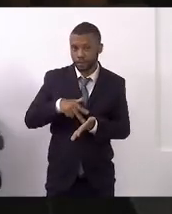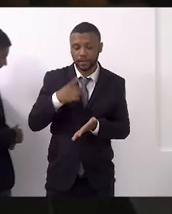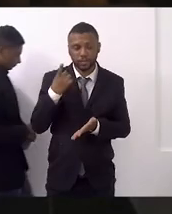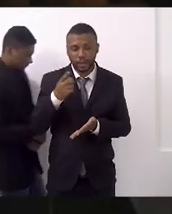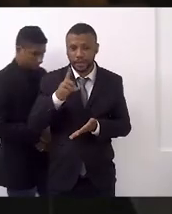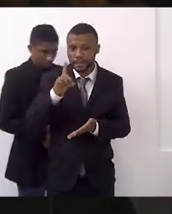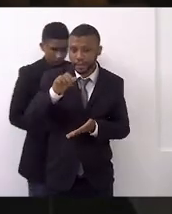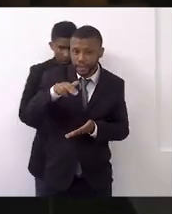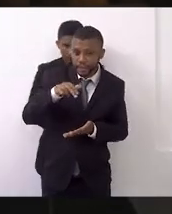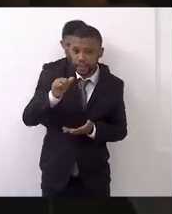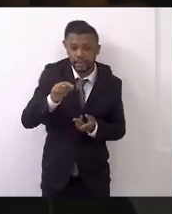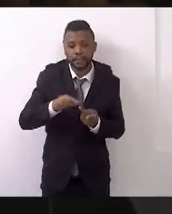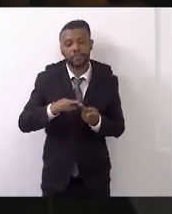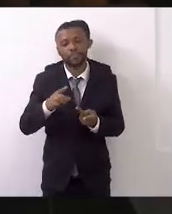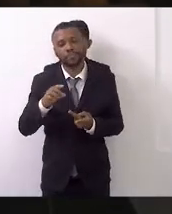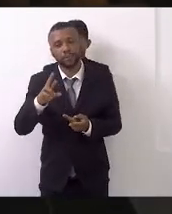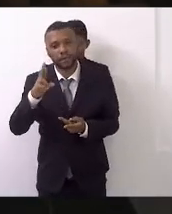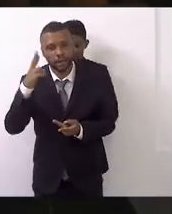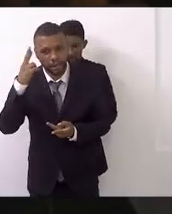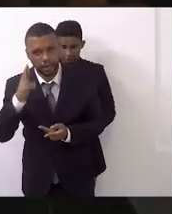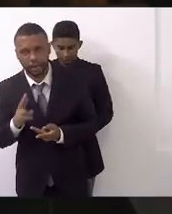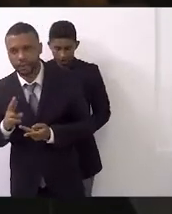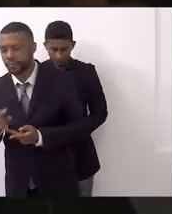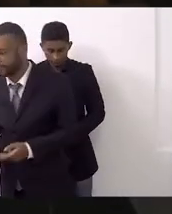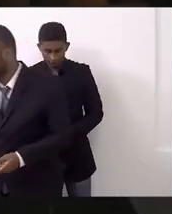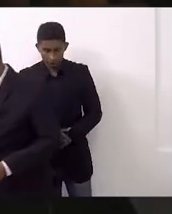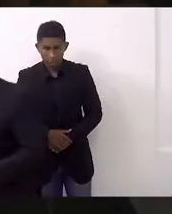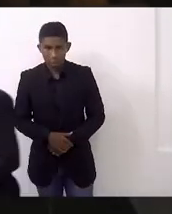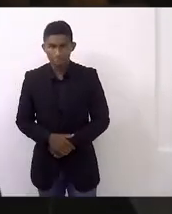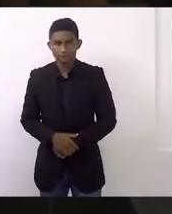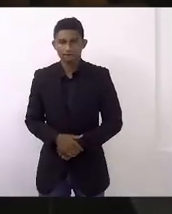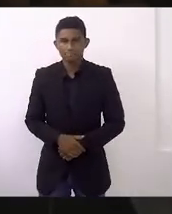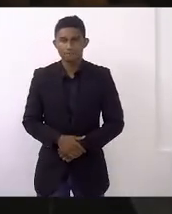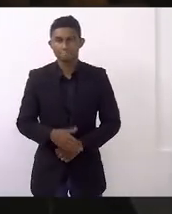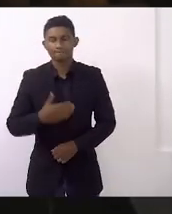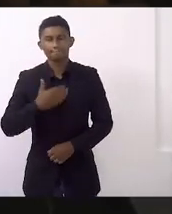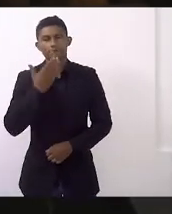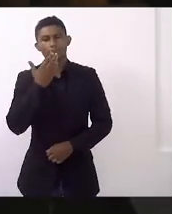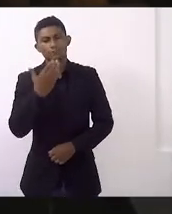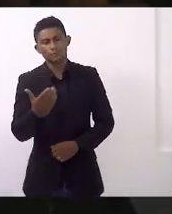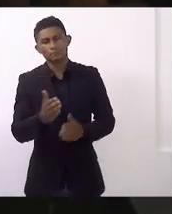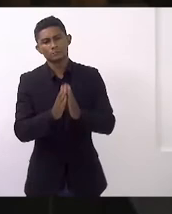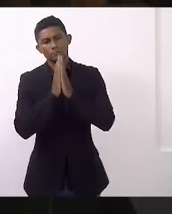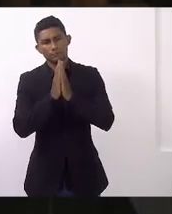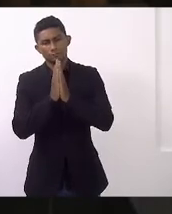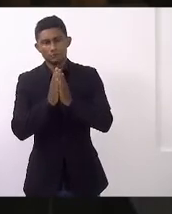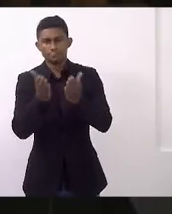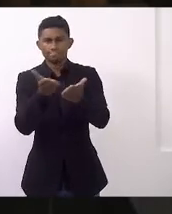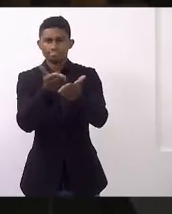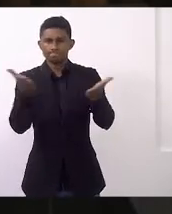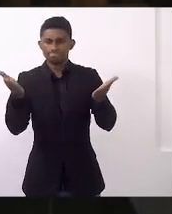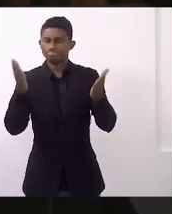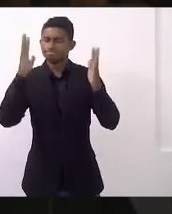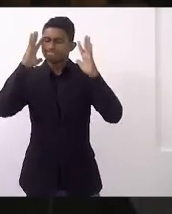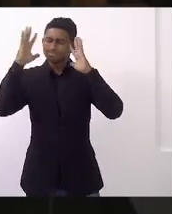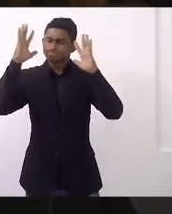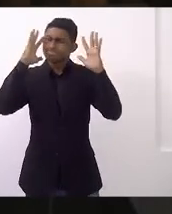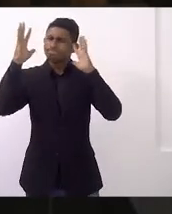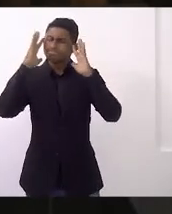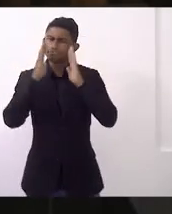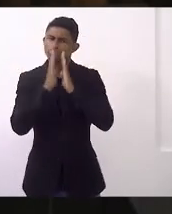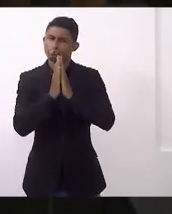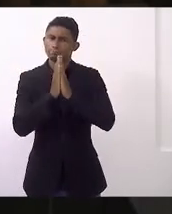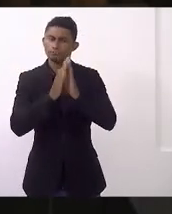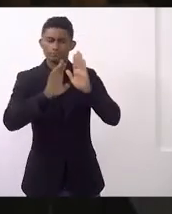deputada Renata, Serafini, eu estou aqui apelando ao bom senso e à sensibilidade de vocês para que retire